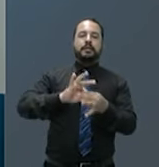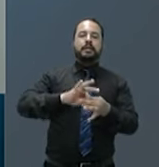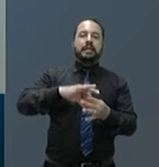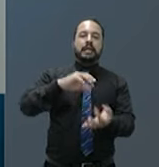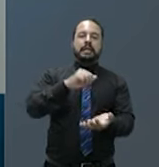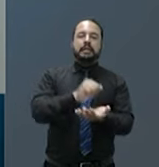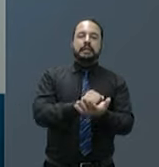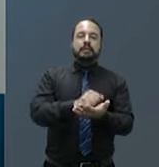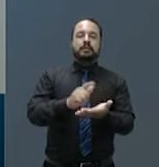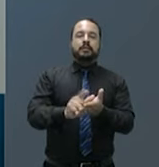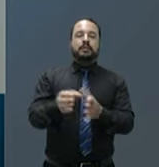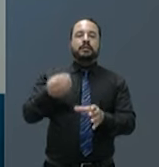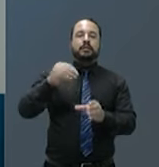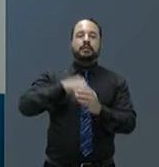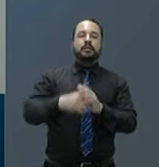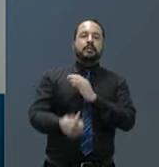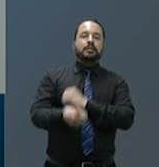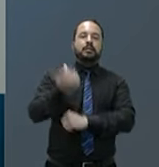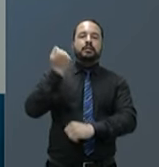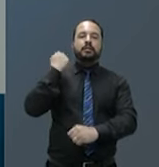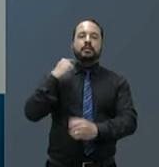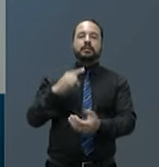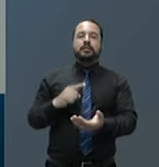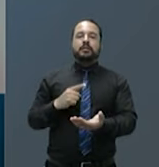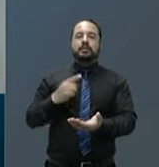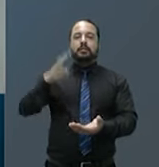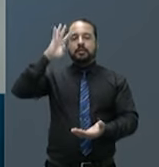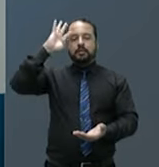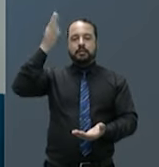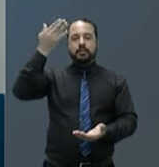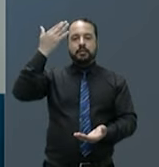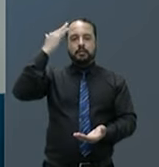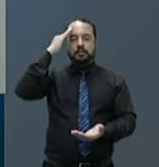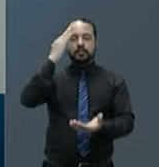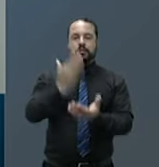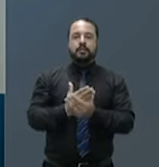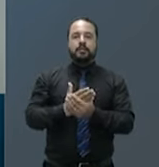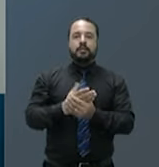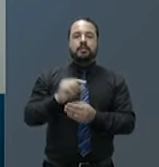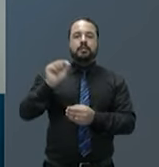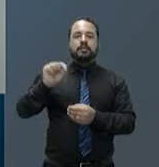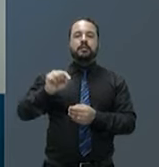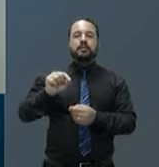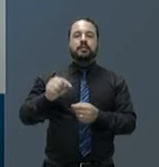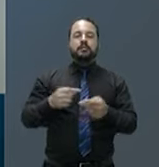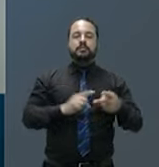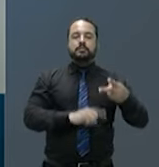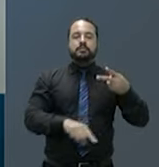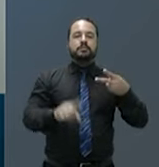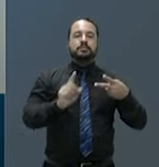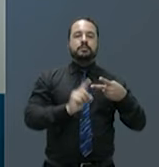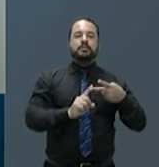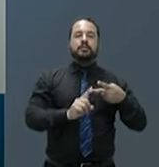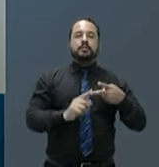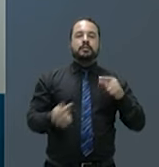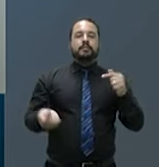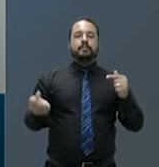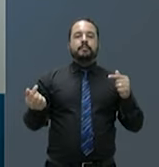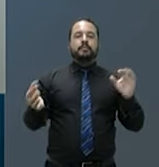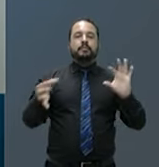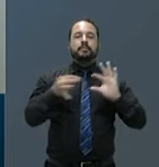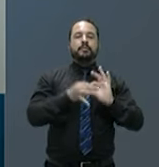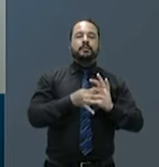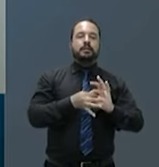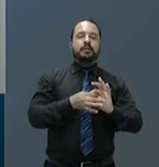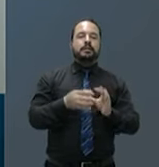recorrido fundado em precedente qualificado. A segunda parte, se deve ser aplicada a multa ao agravo